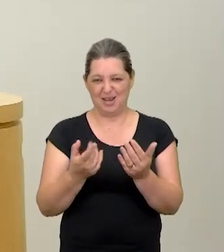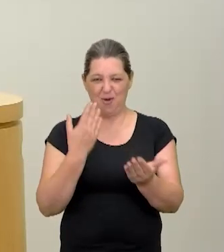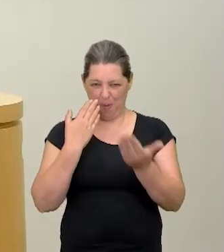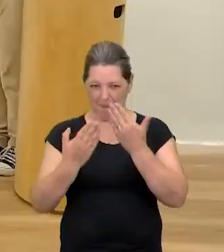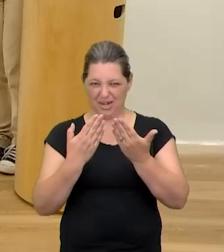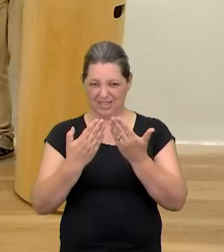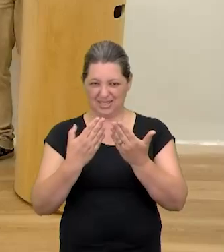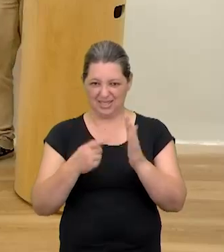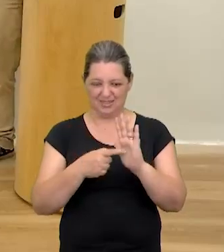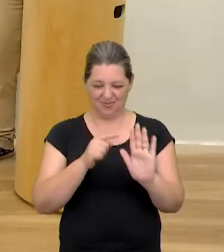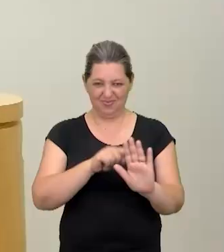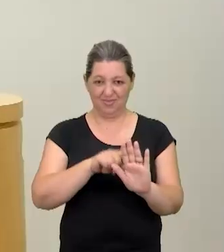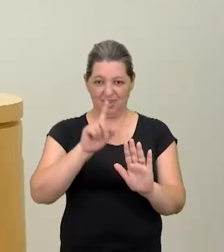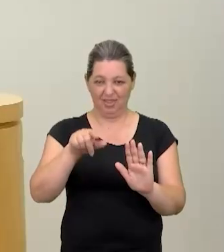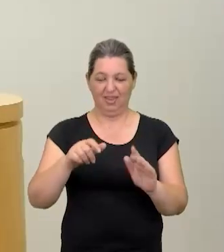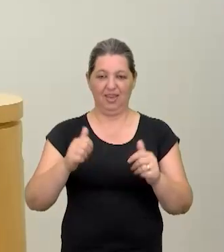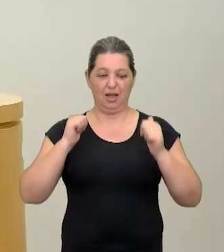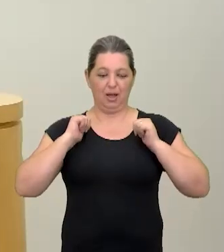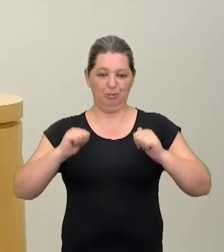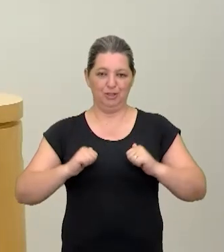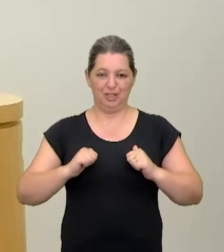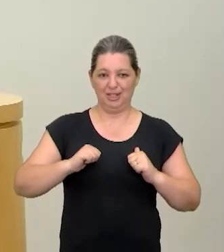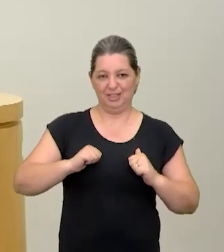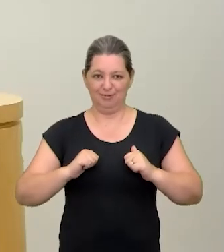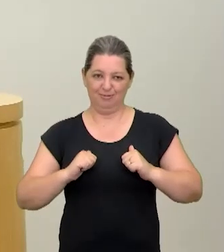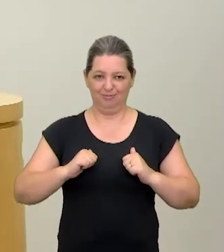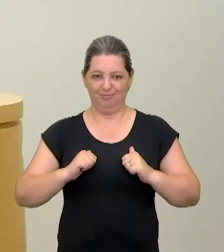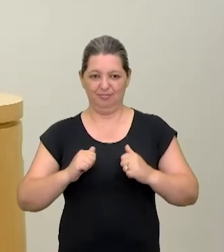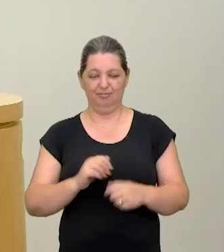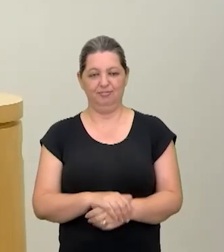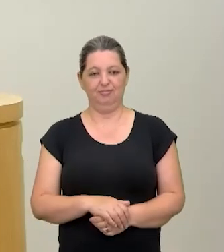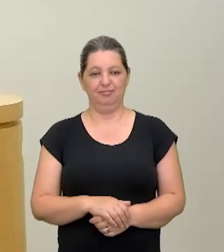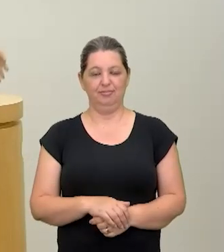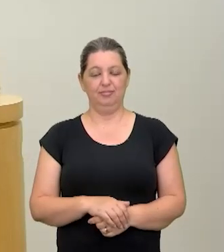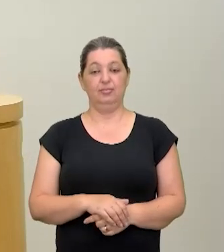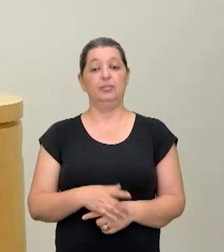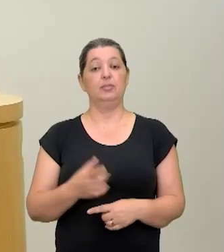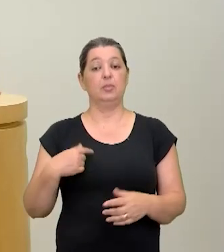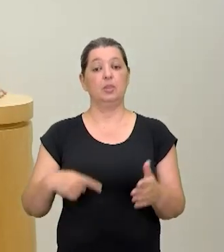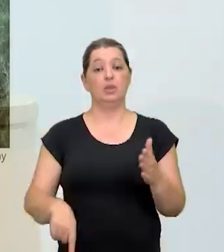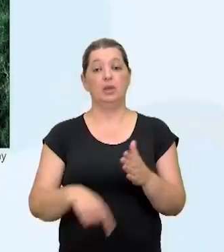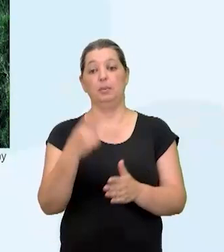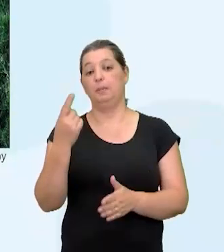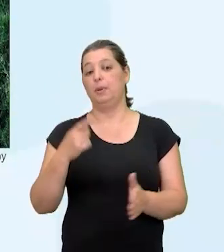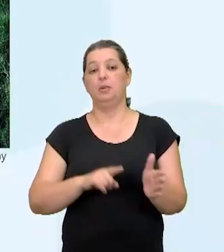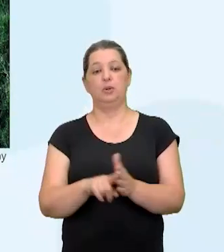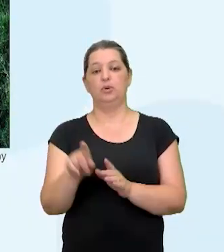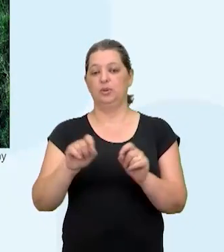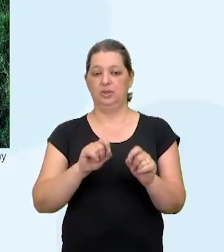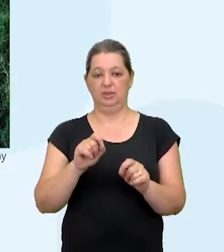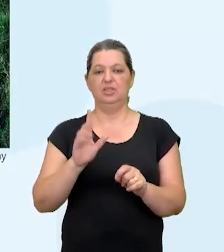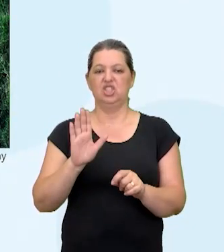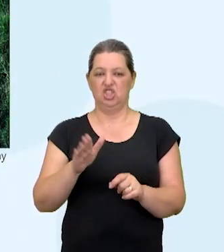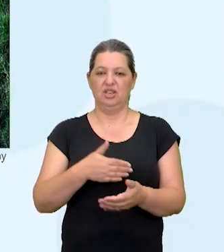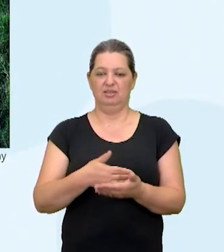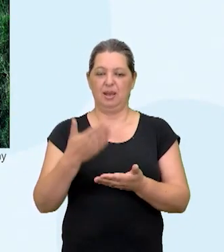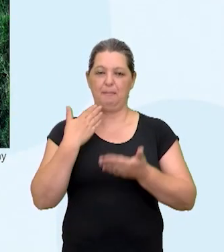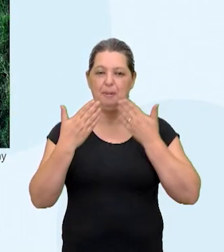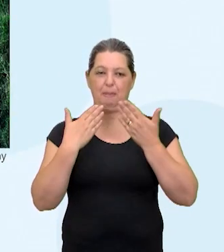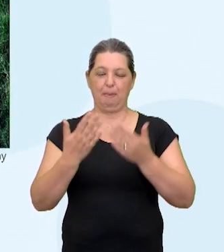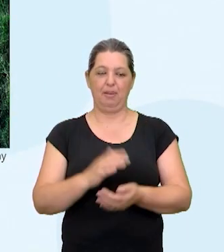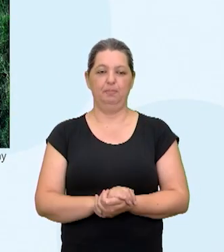carregando. E aí, começando nossa primeira pergunta aqui, então vamos conversar novamente. Falei que iríamos conversar